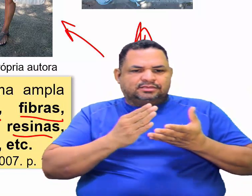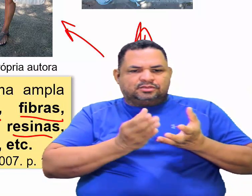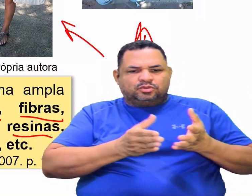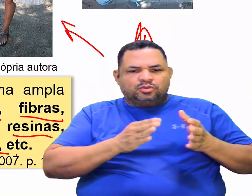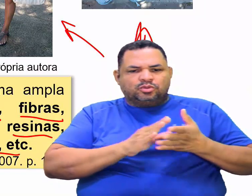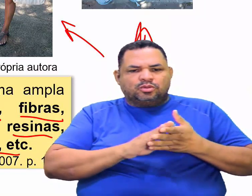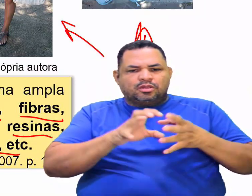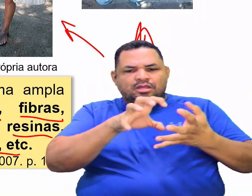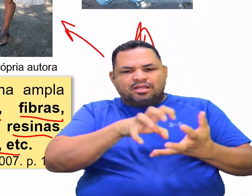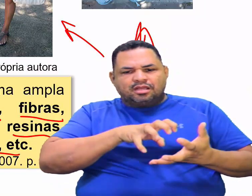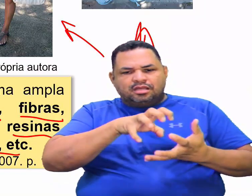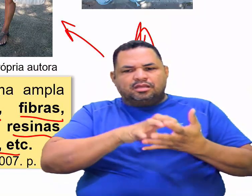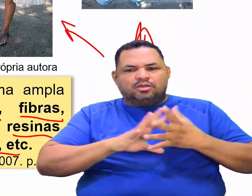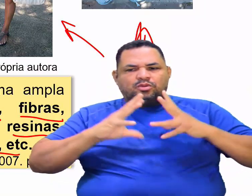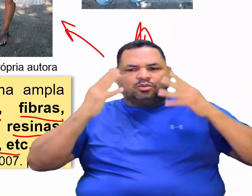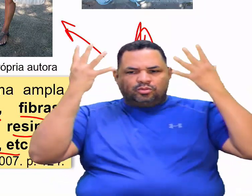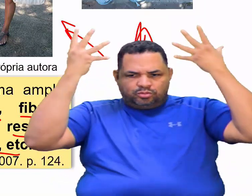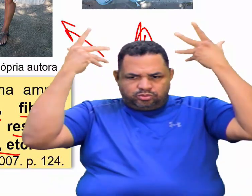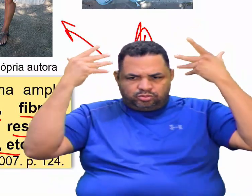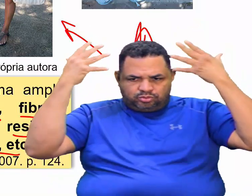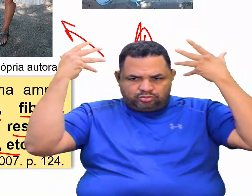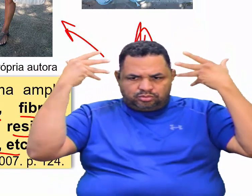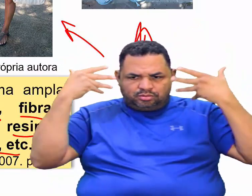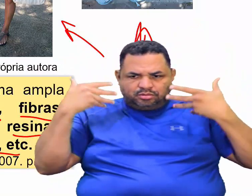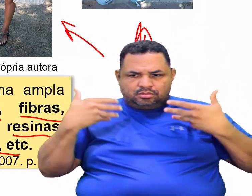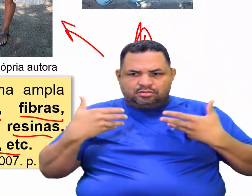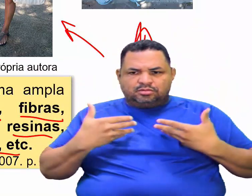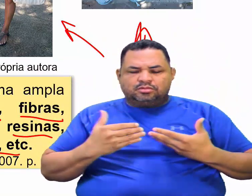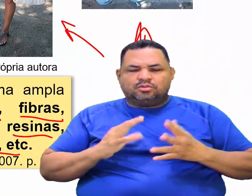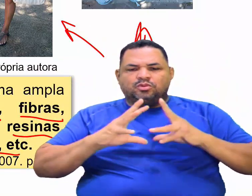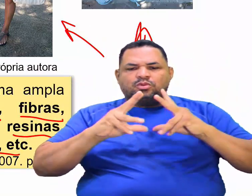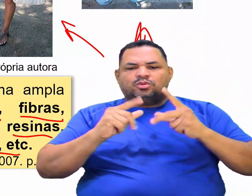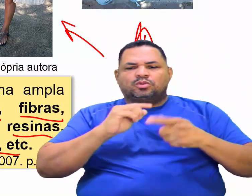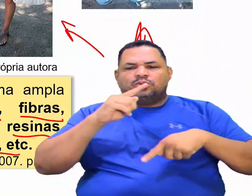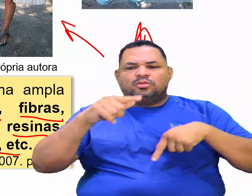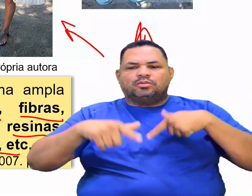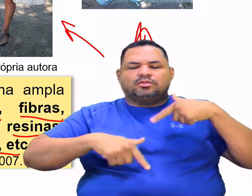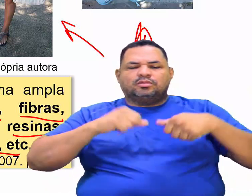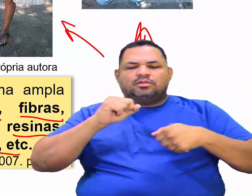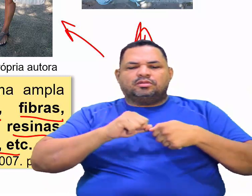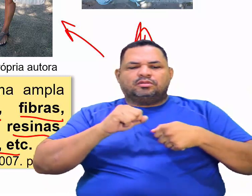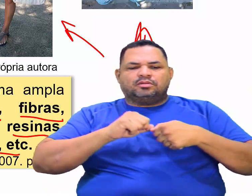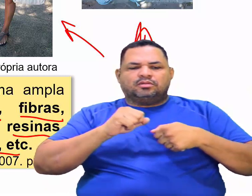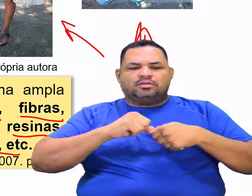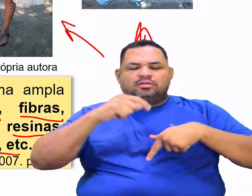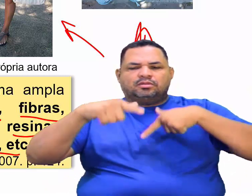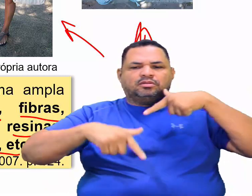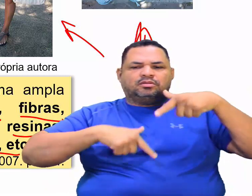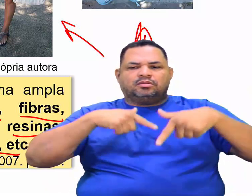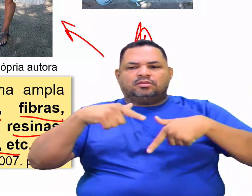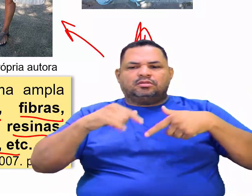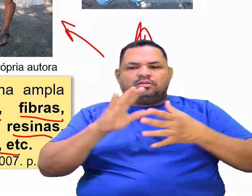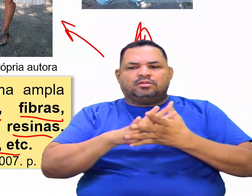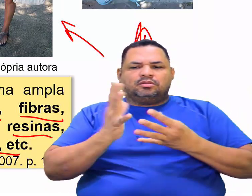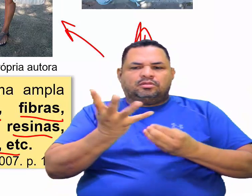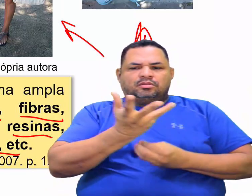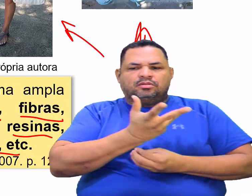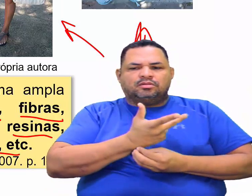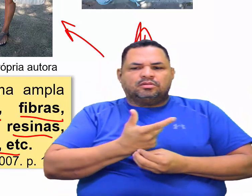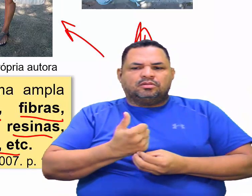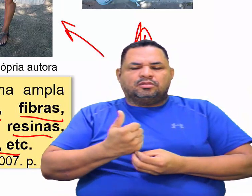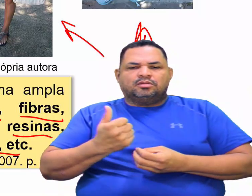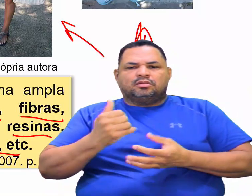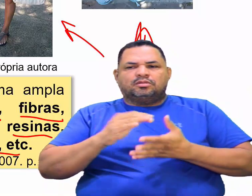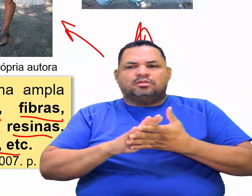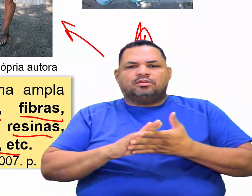garras tudo isso é utilizado para a produção de seus materiais artísticos n que